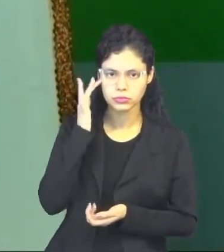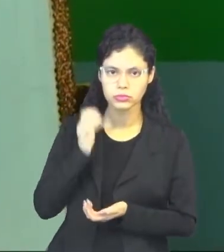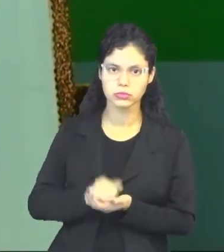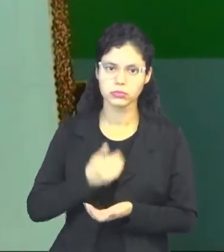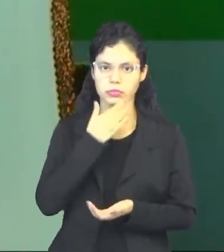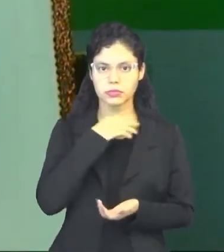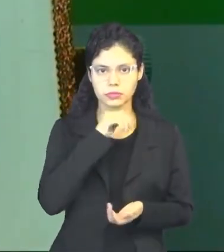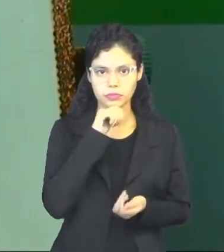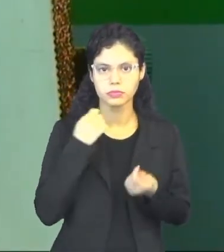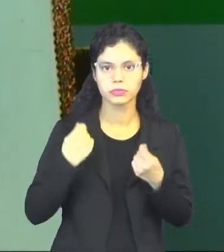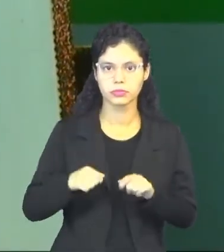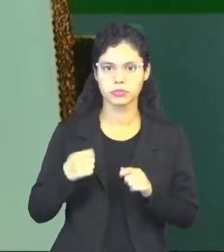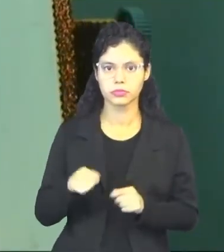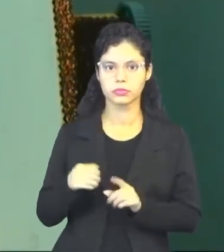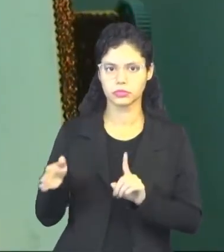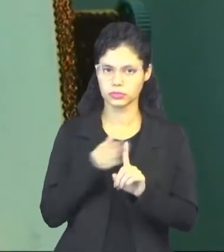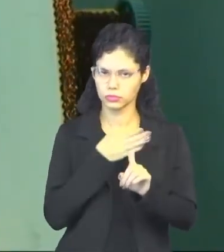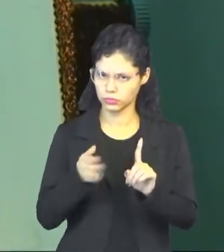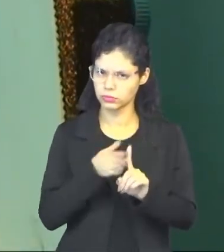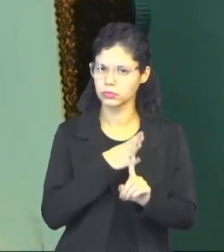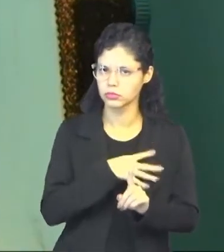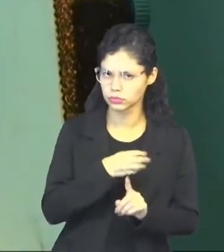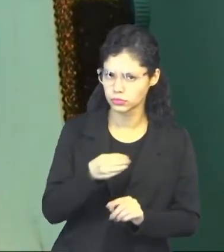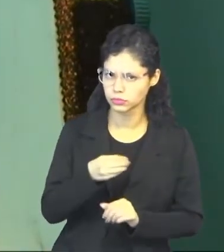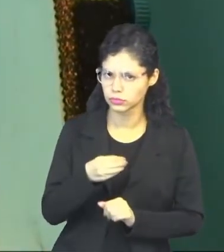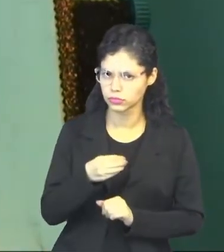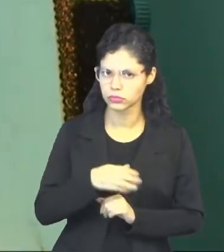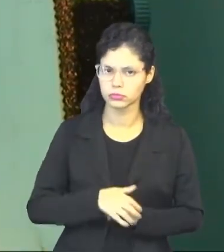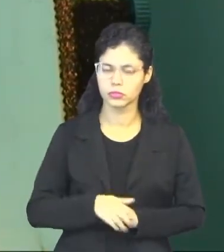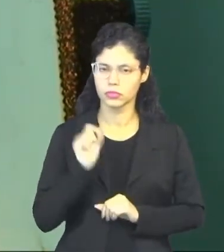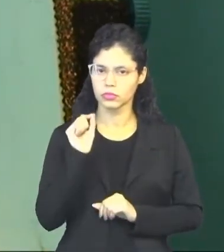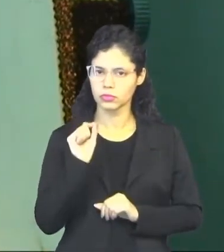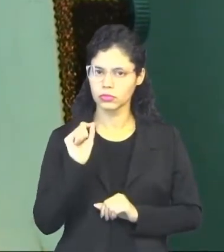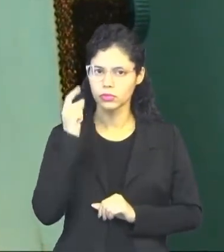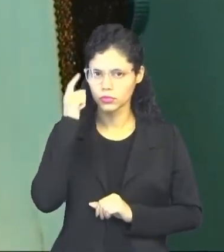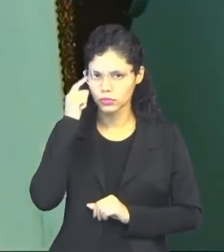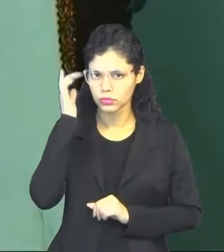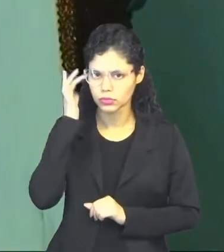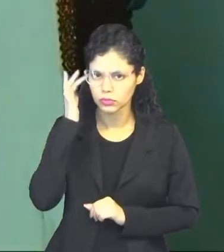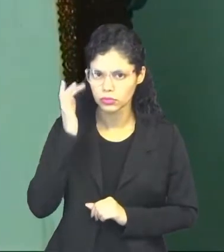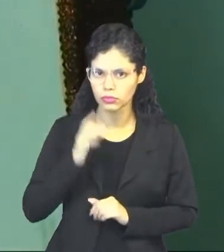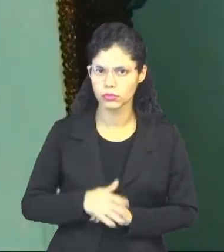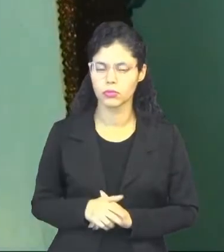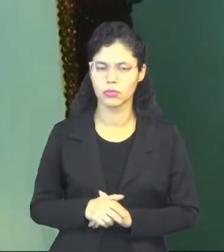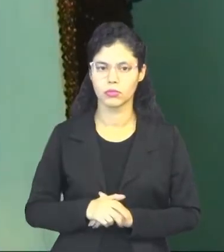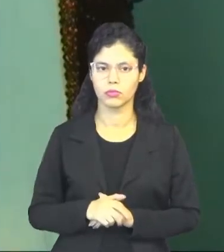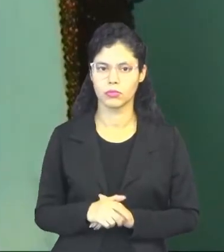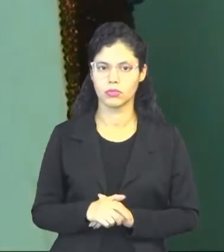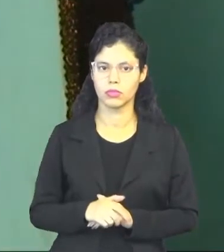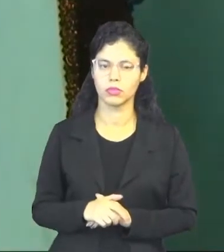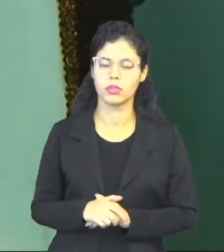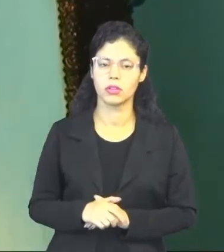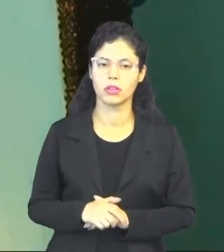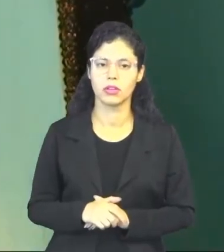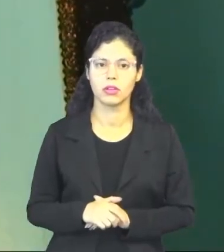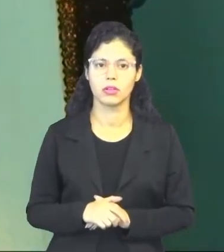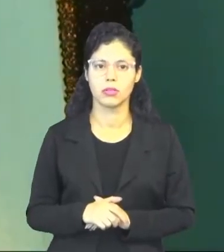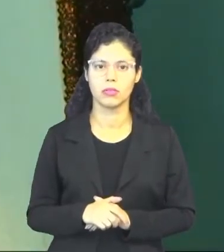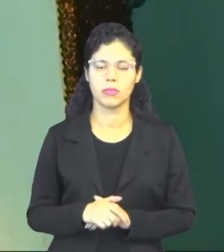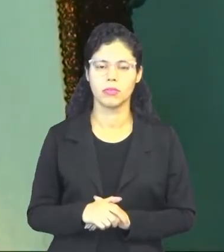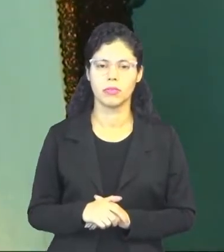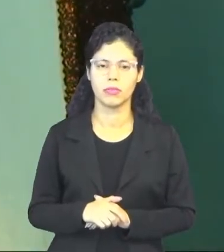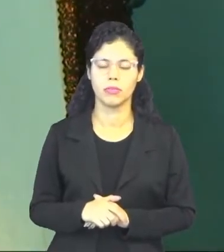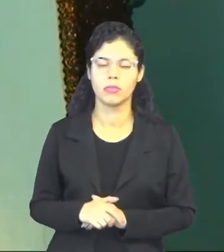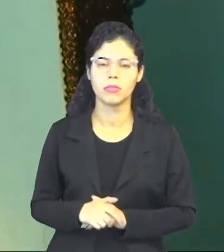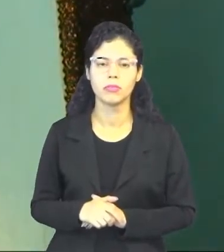pai pretende dar uma surra no filho? O que você acha? Embora ele tenha falado aqui que ele merecia uma